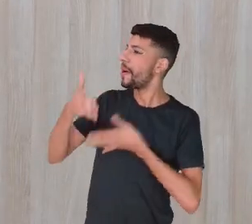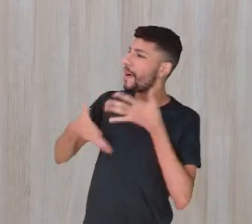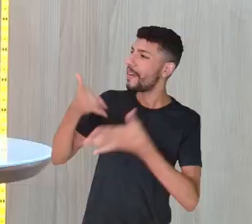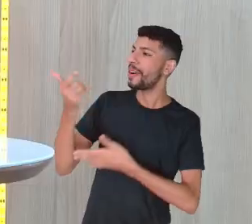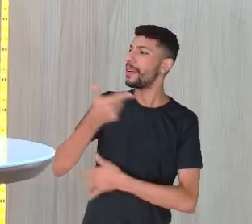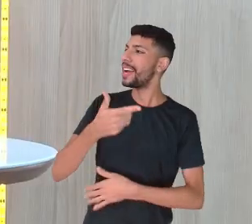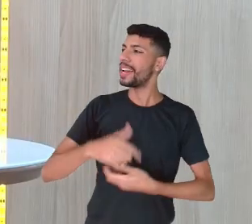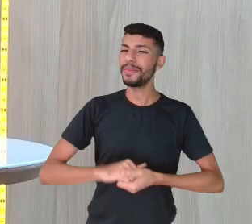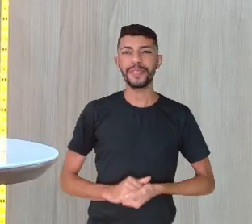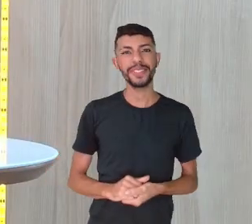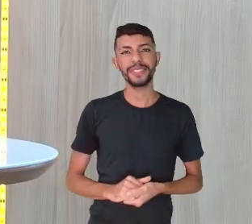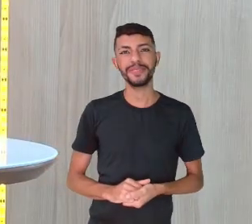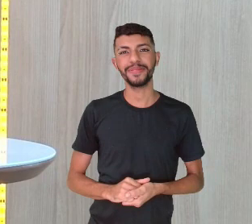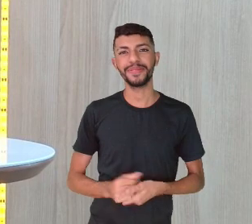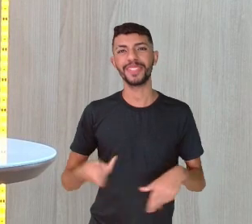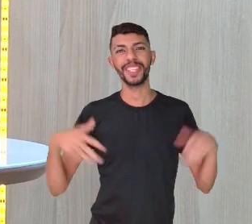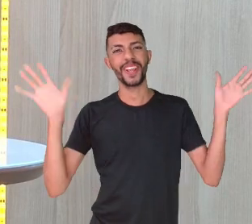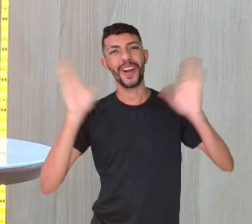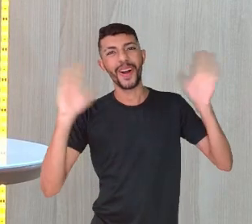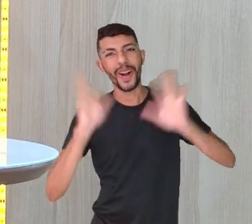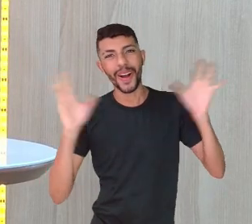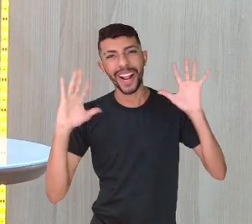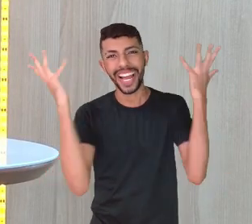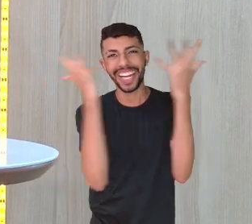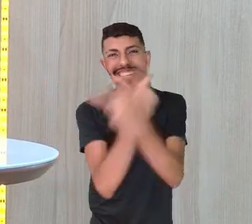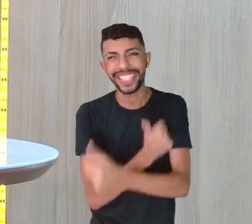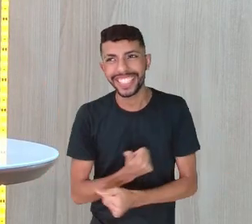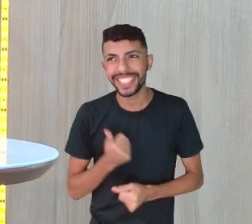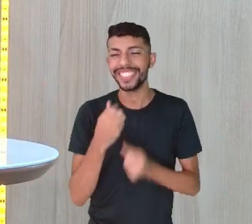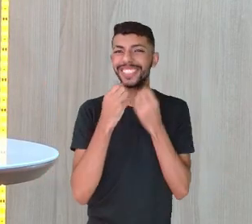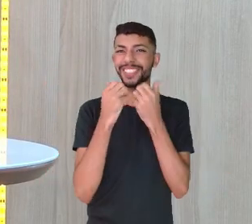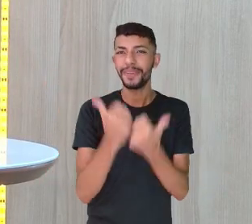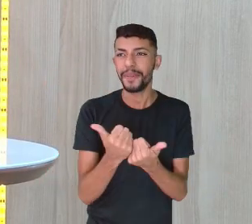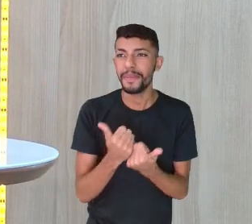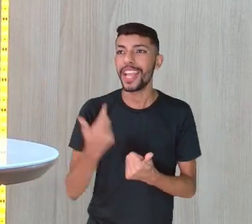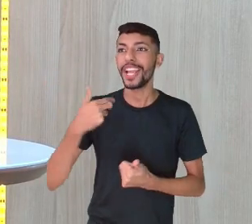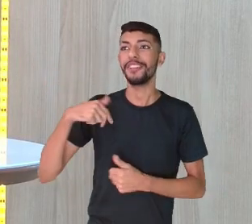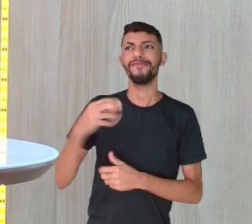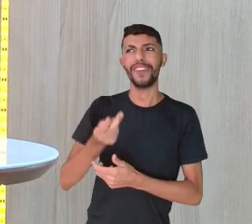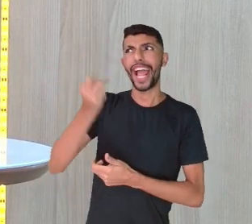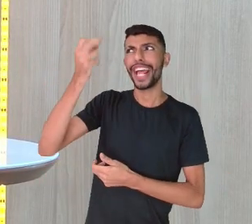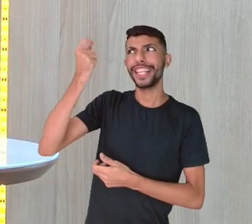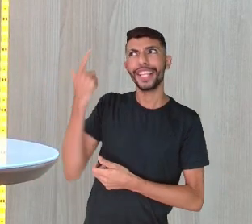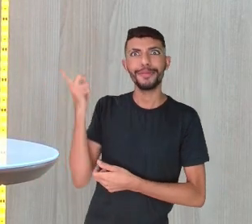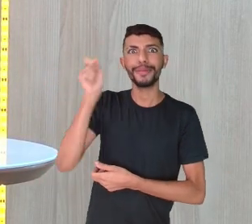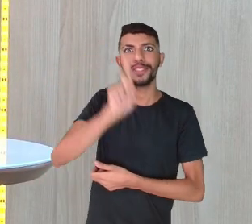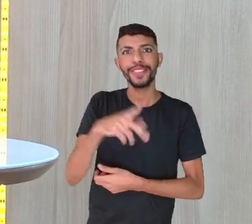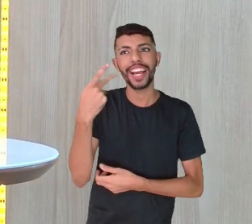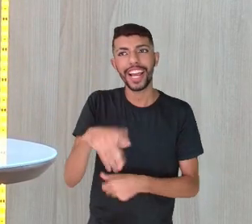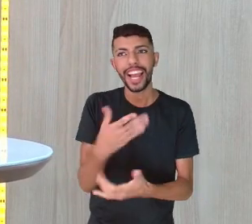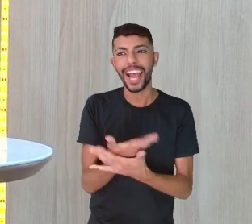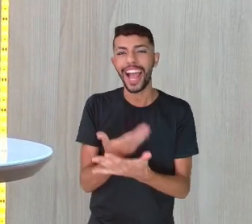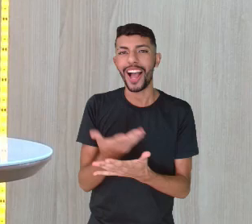Camille. Olá, lindeza, tudo bem? Nunca mais apareci aqui na aula dessa professora